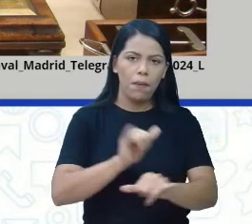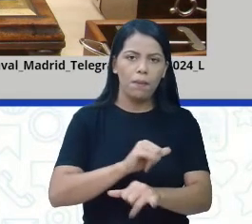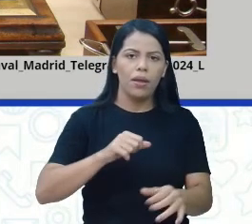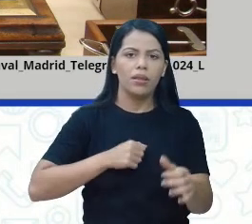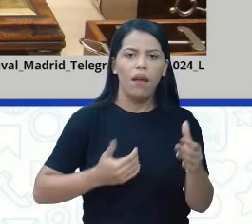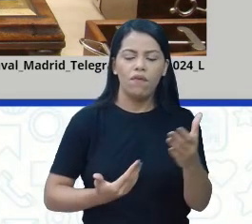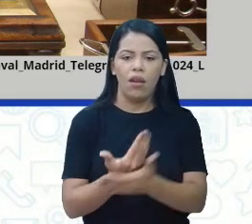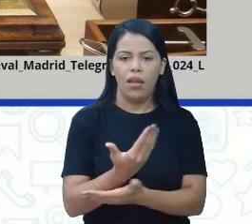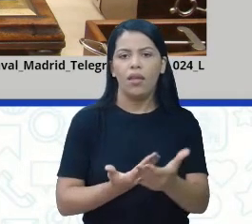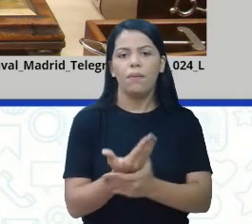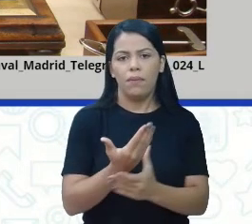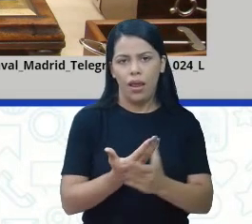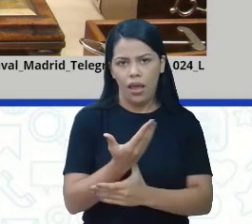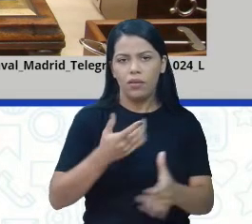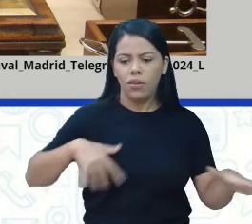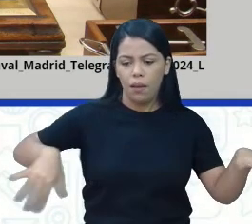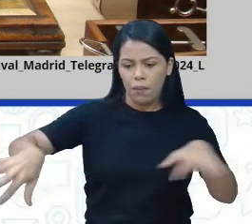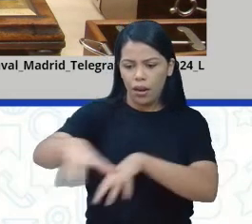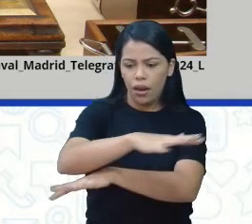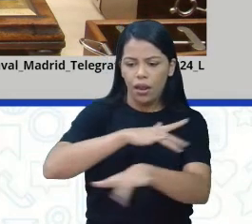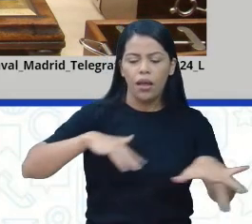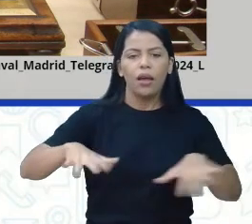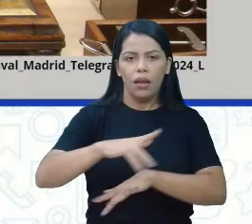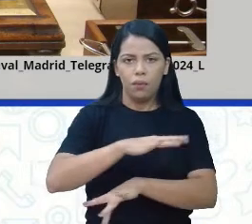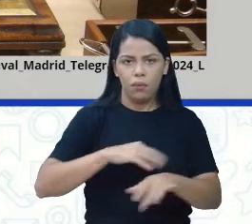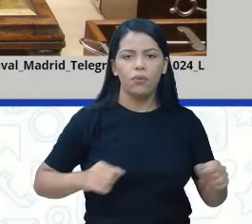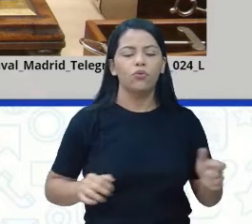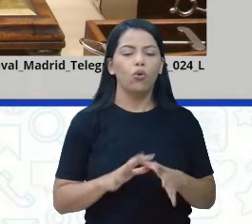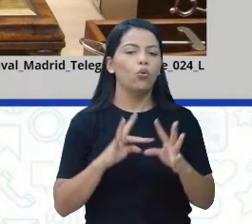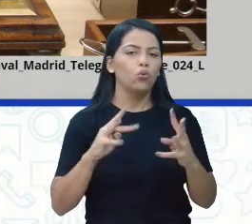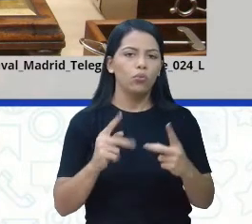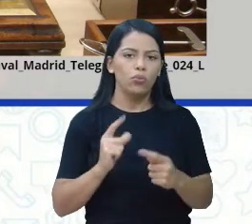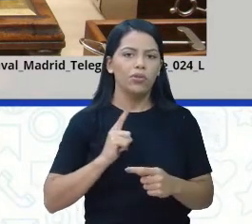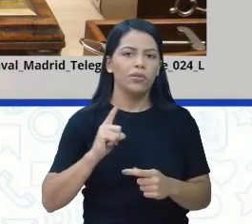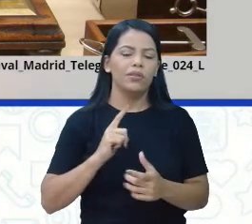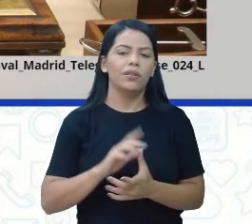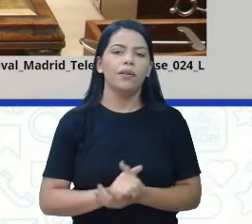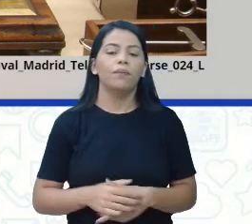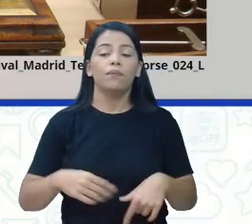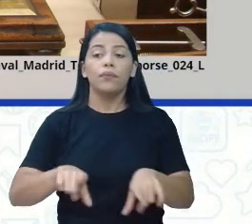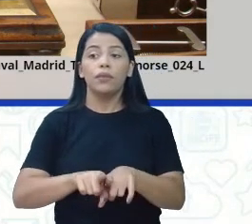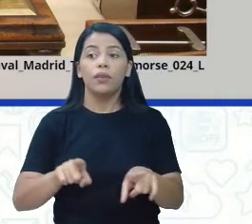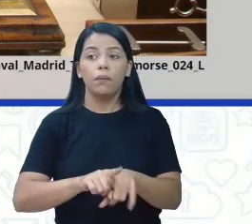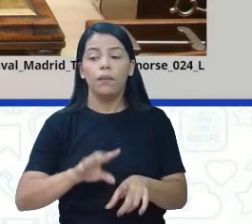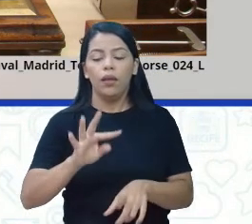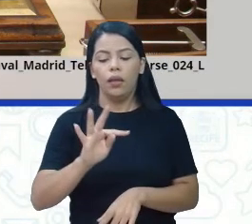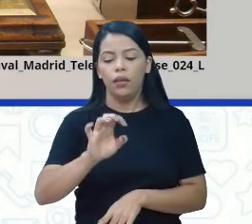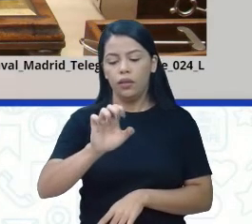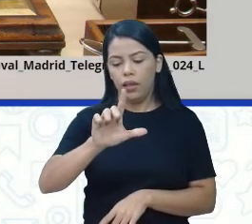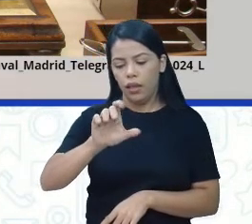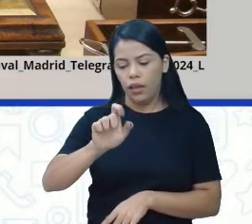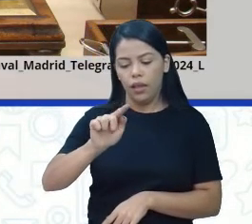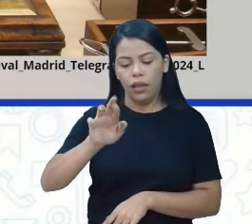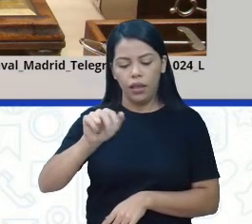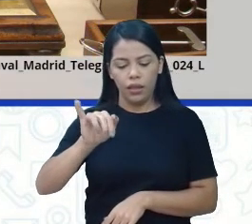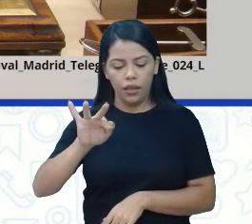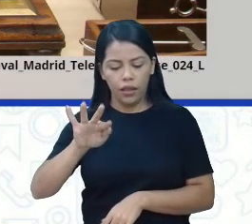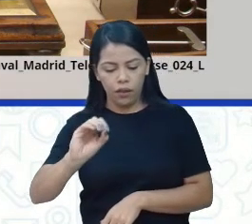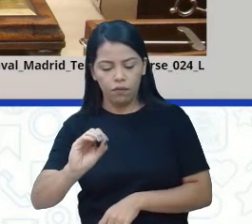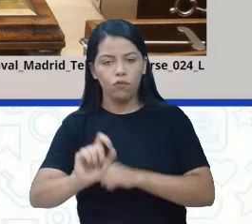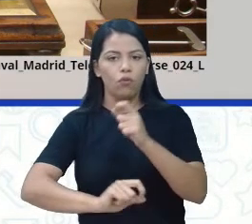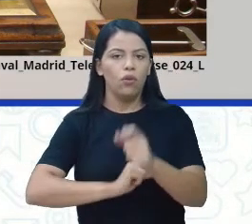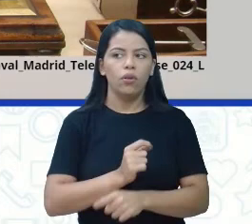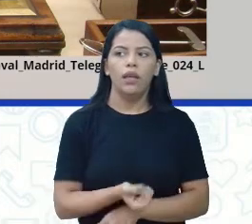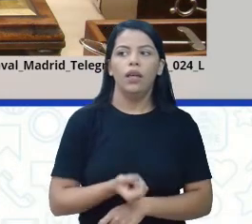que circulava entre as pessoas. Também tivemos o que? A evolução lá no telégrafo, professor. E ali o telégrafo era aquela questão do bip,